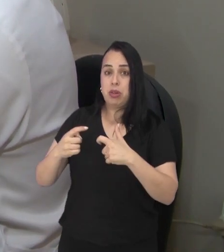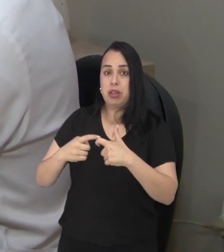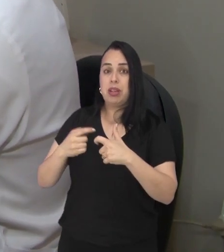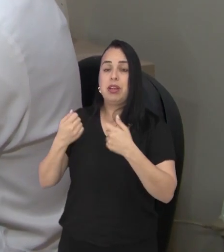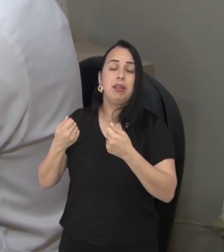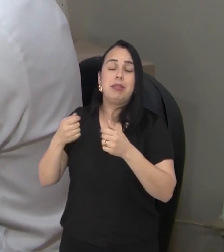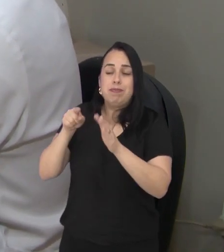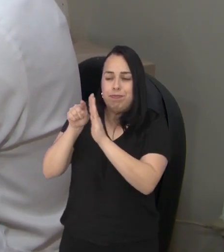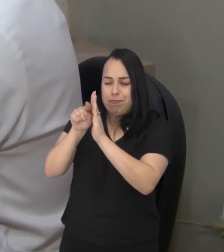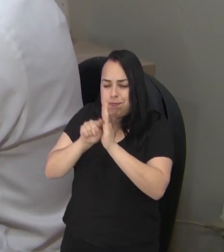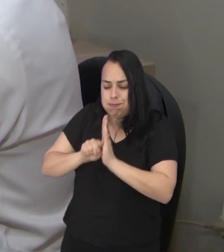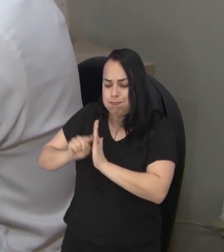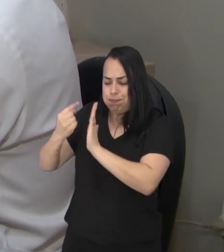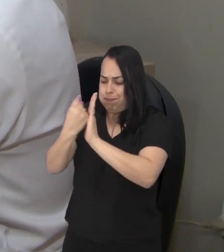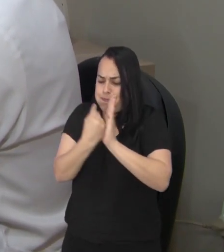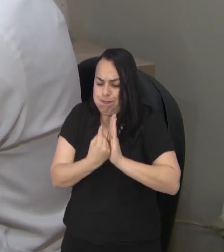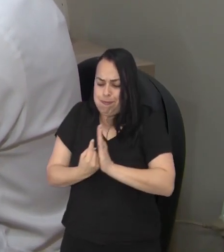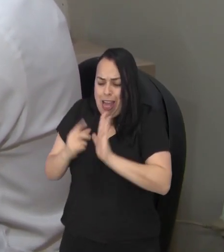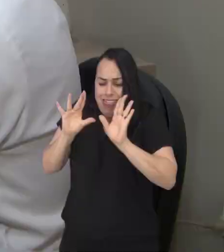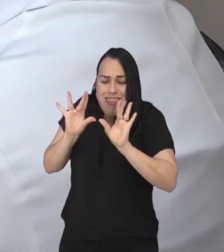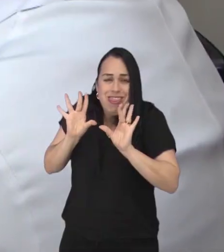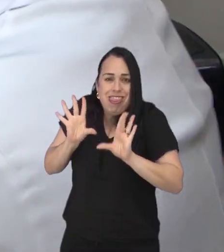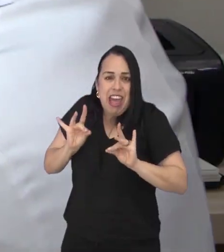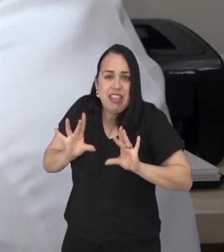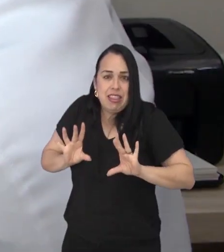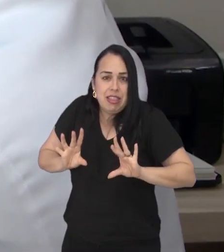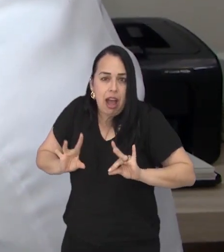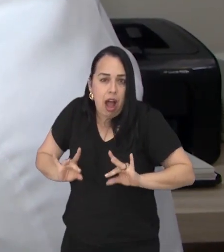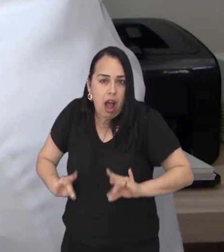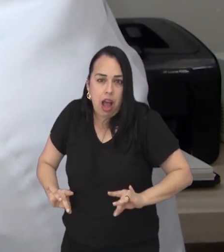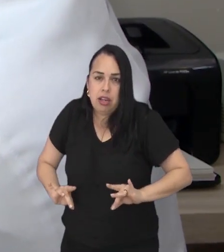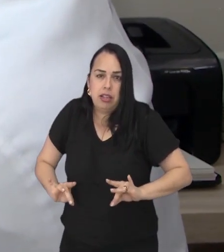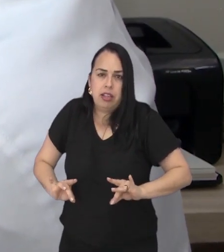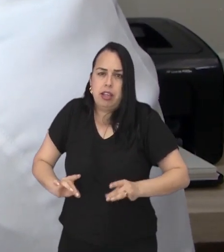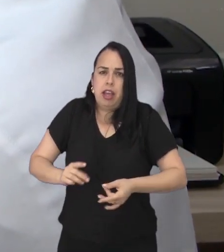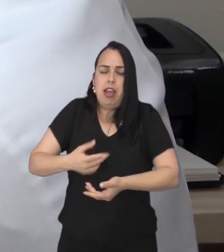uma avaliação clínica detalhada, além de uma